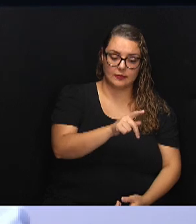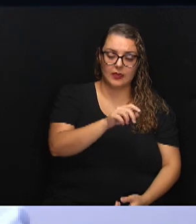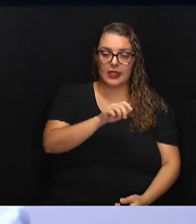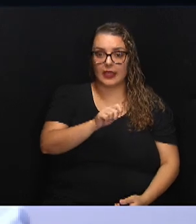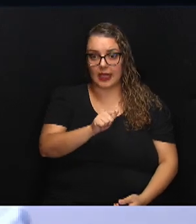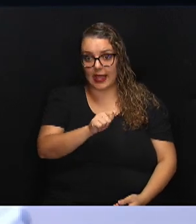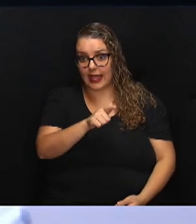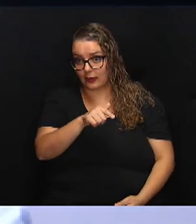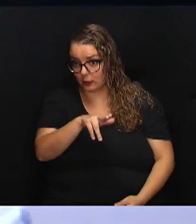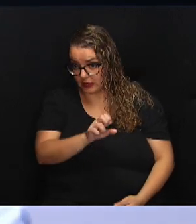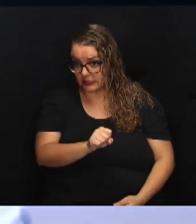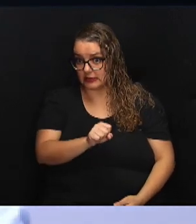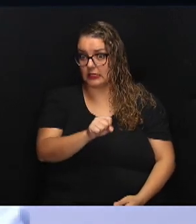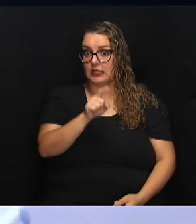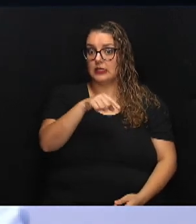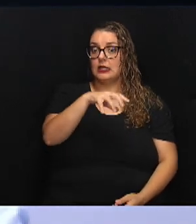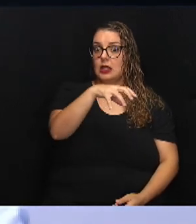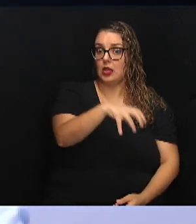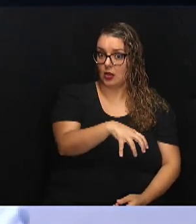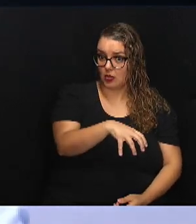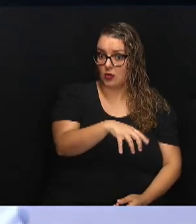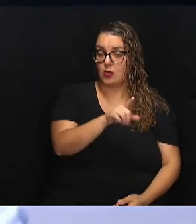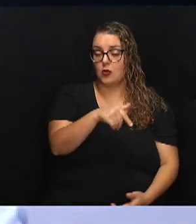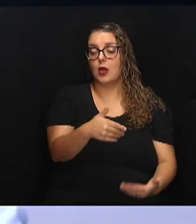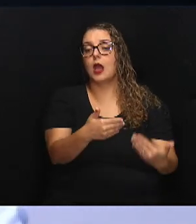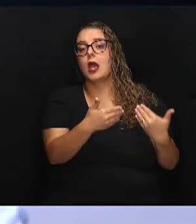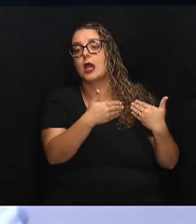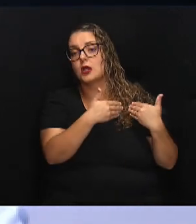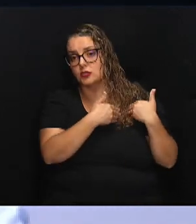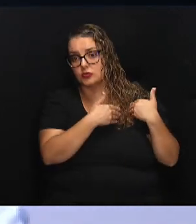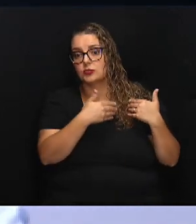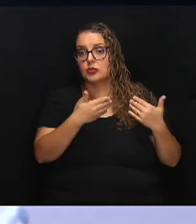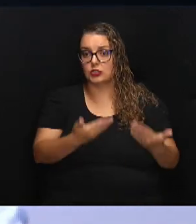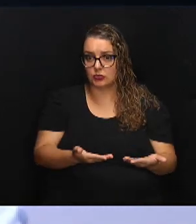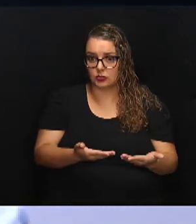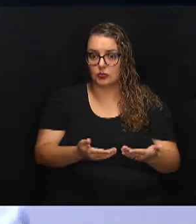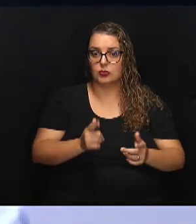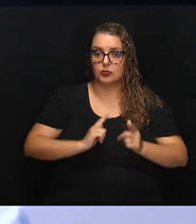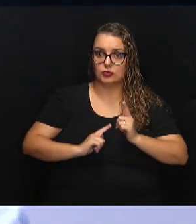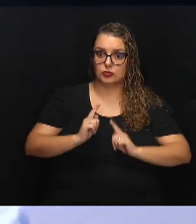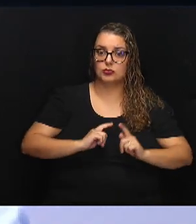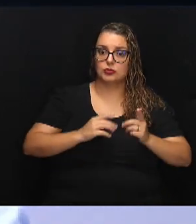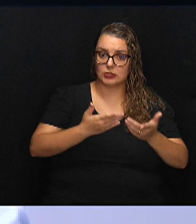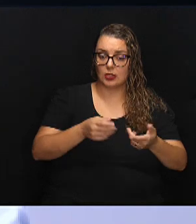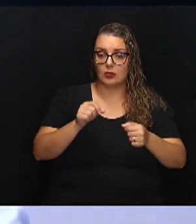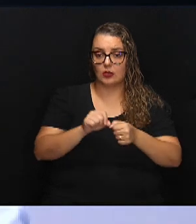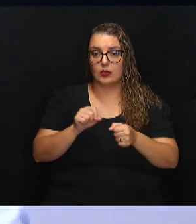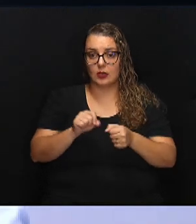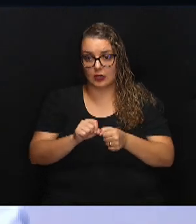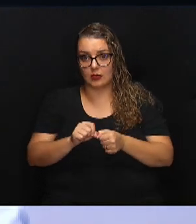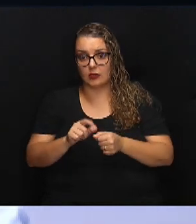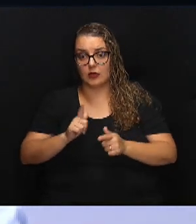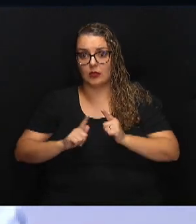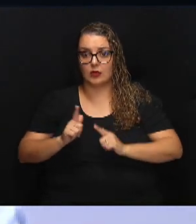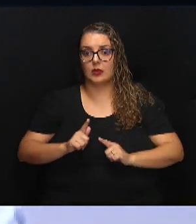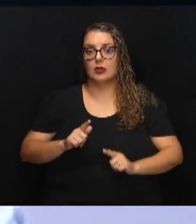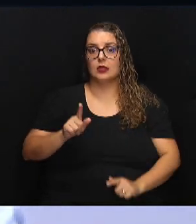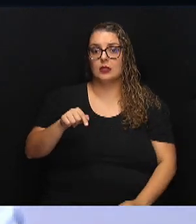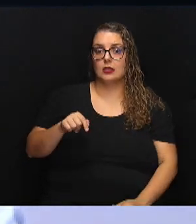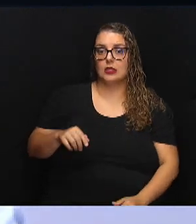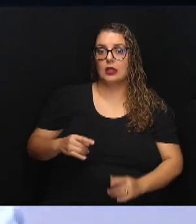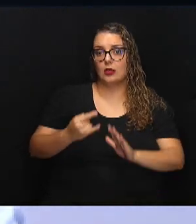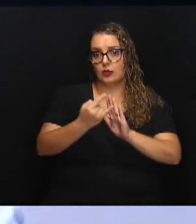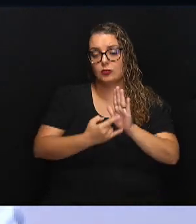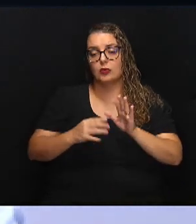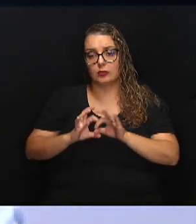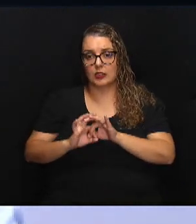São Paulo, que é aquele ente que é responsável por isso, o órgão gestor que faz a gestão e que a emissão desse documento,